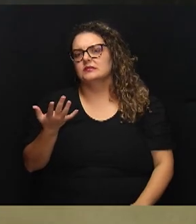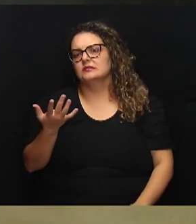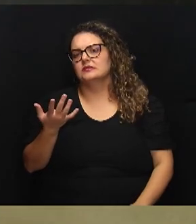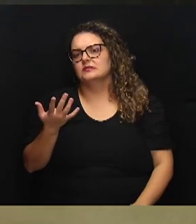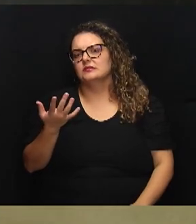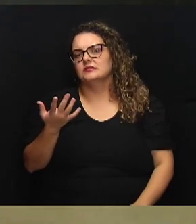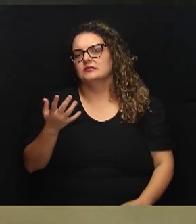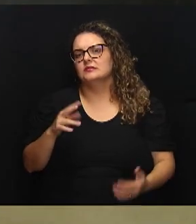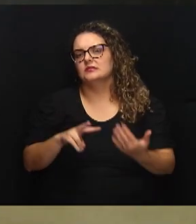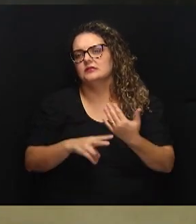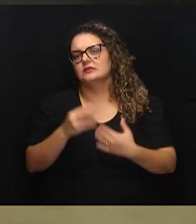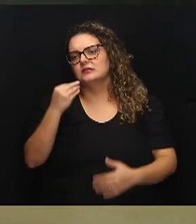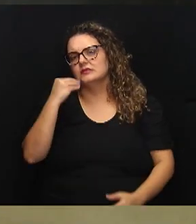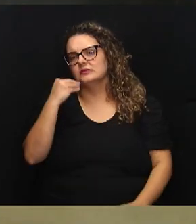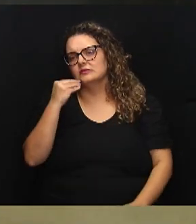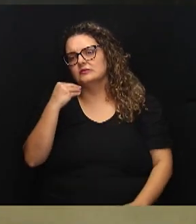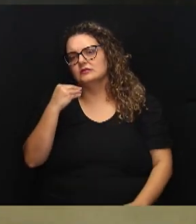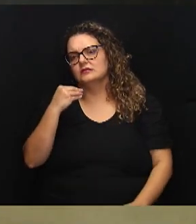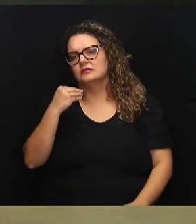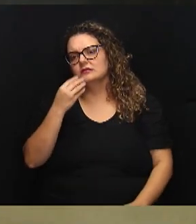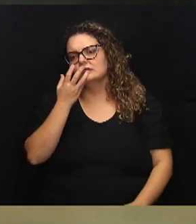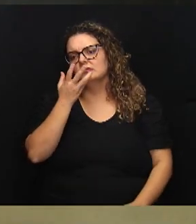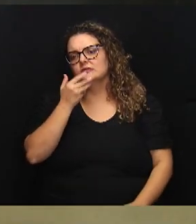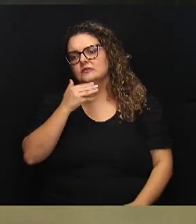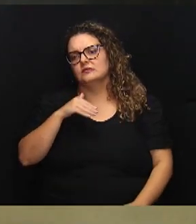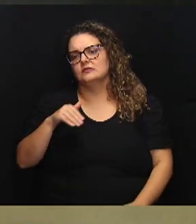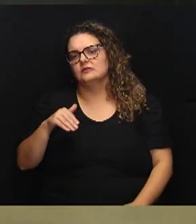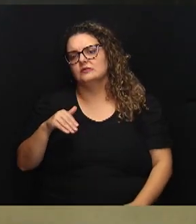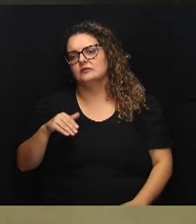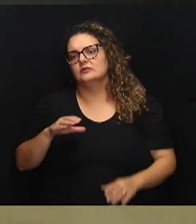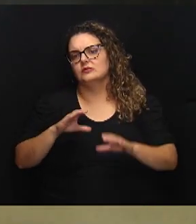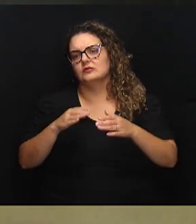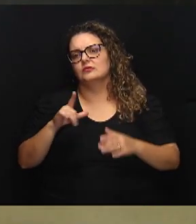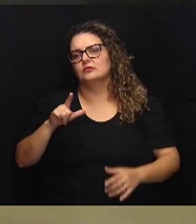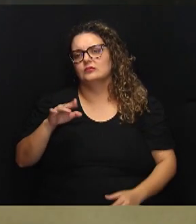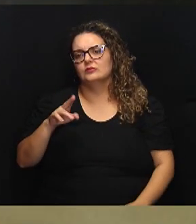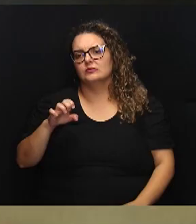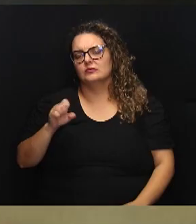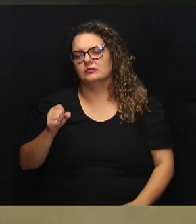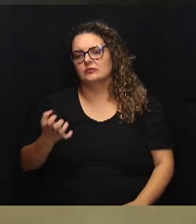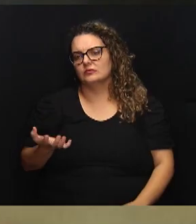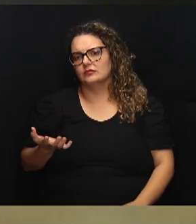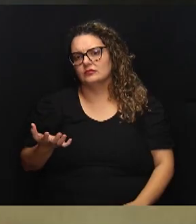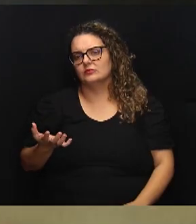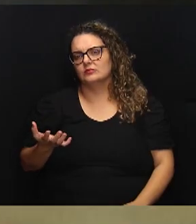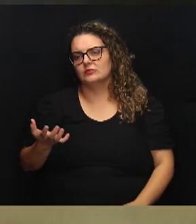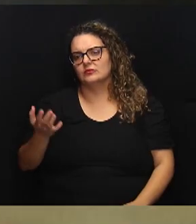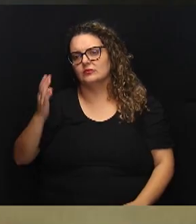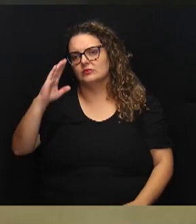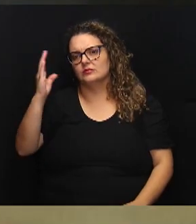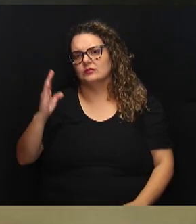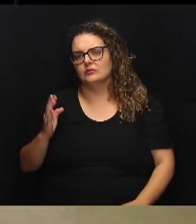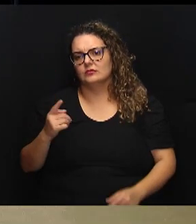que enfraquece a identificação das crianças com o clube, do Brasil? Porque